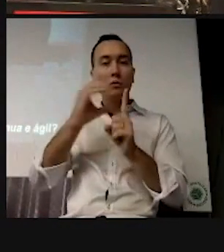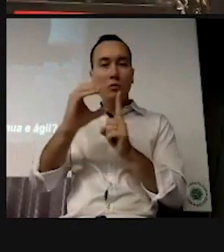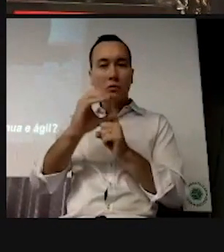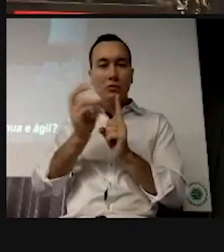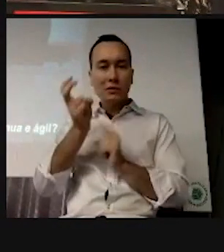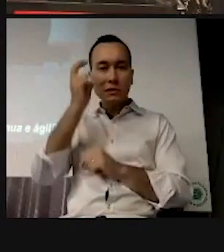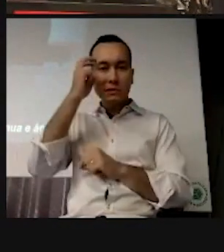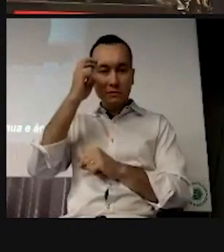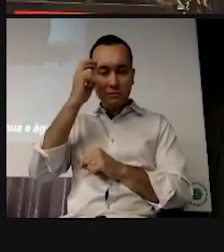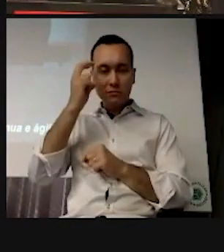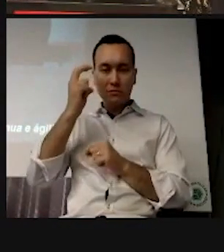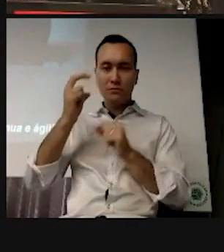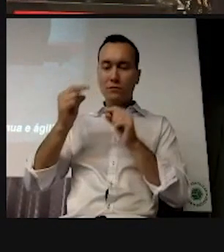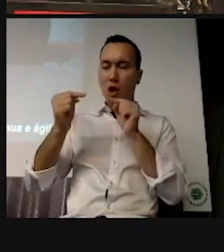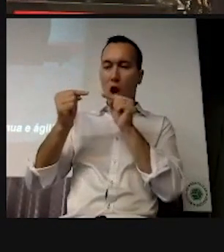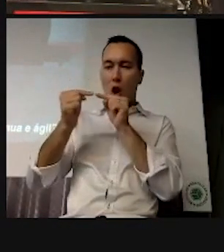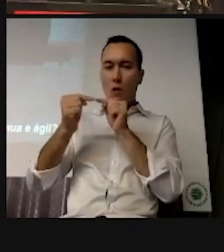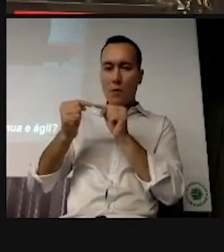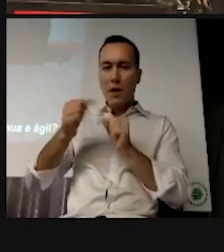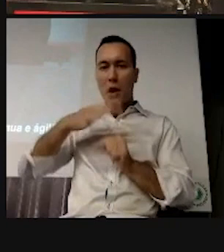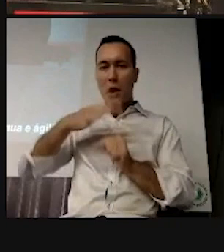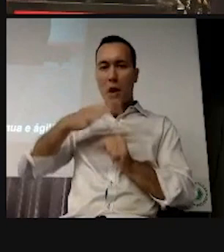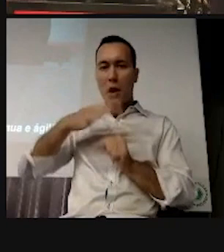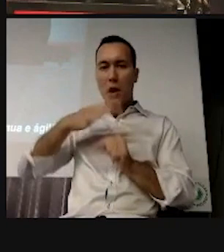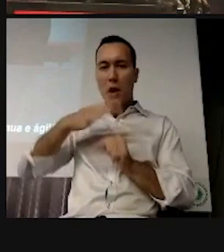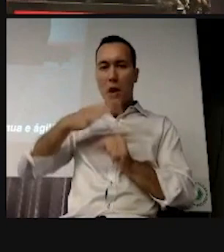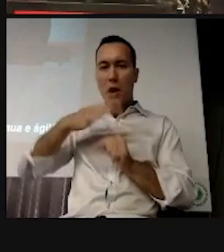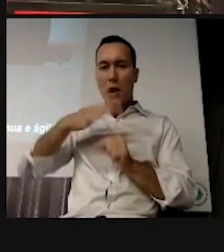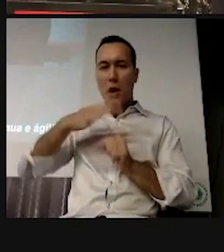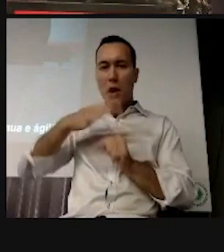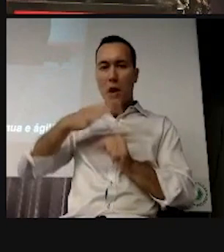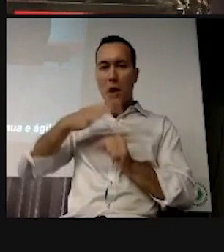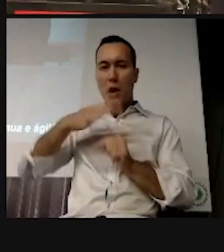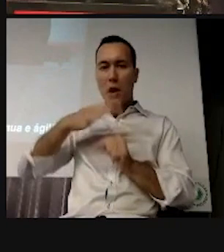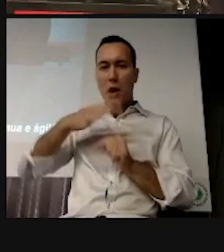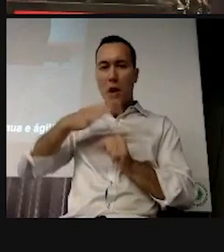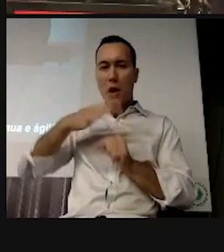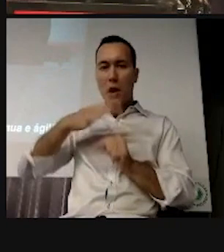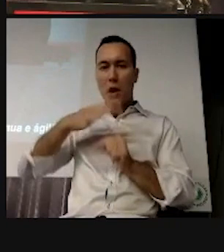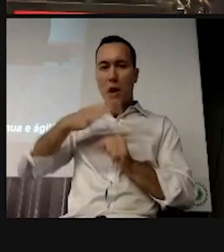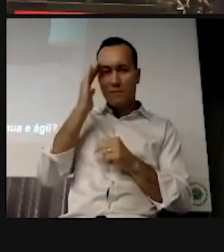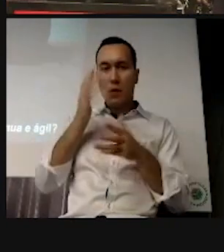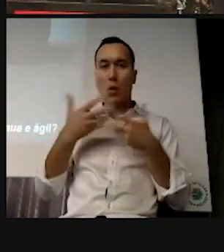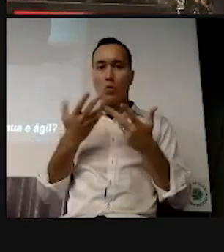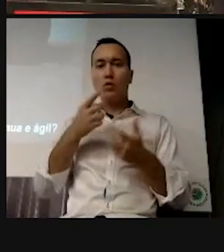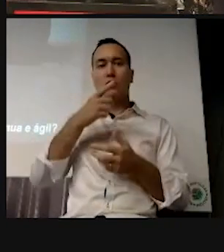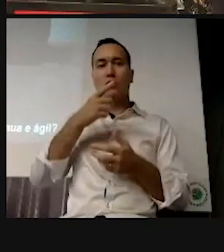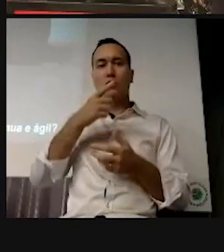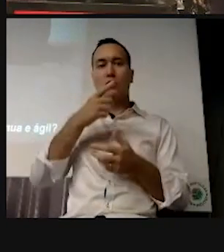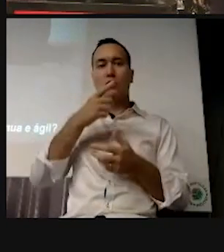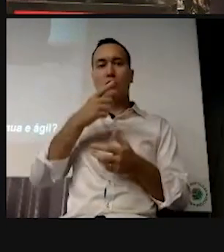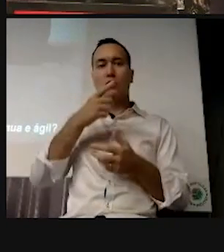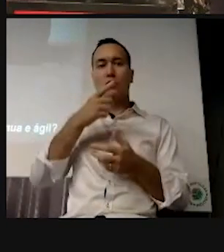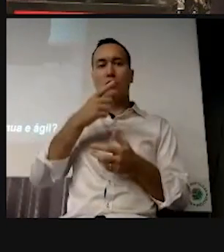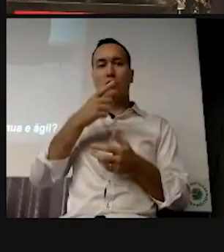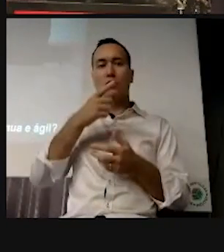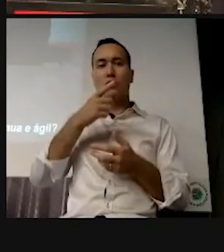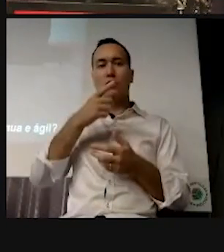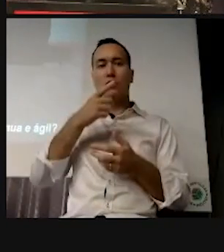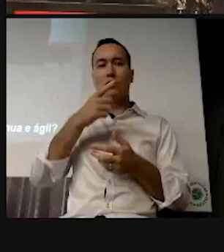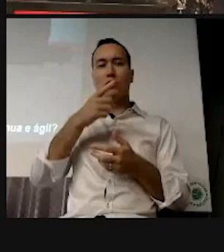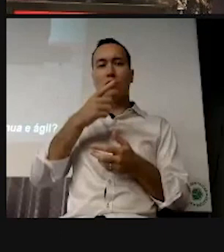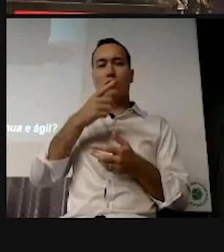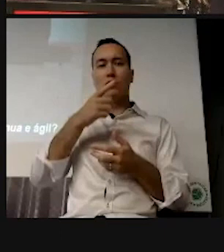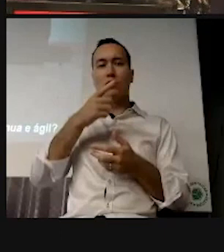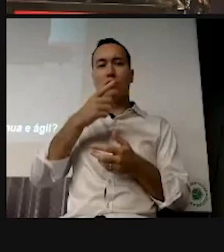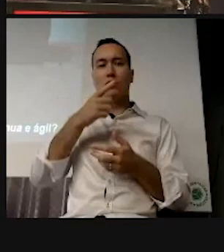esses princípios ágeis? Ou é uma empresa mega hierárquica que a tomada de decisão é super lenta? Obviamente que vai sofrer muito